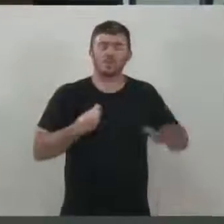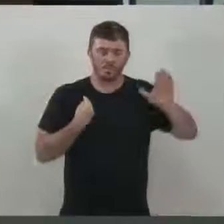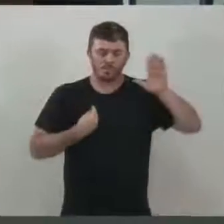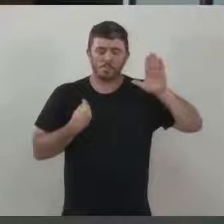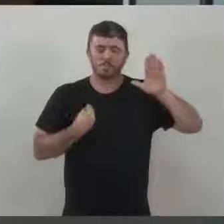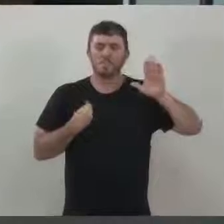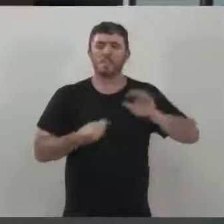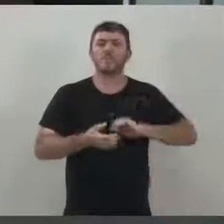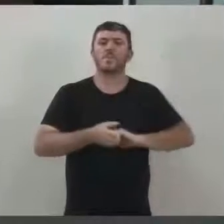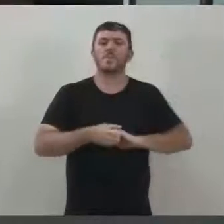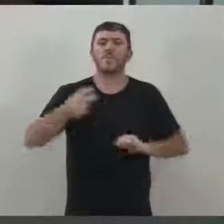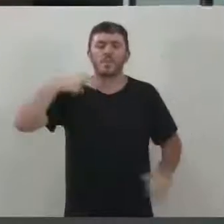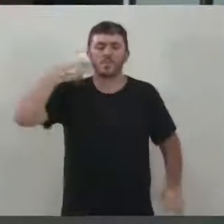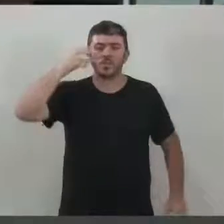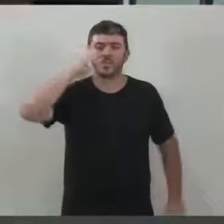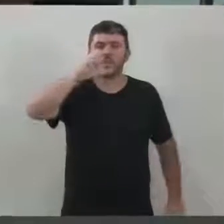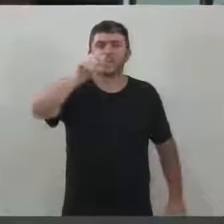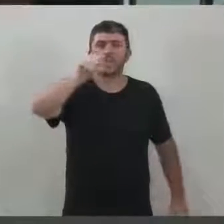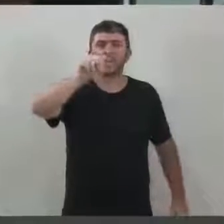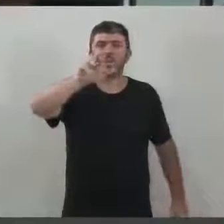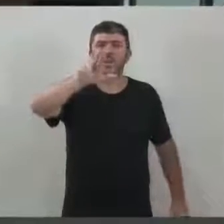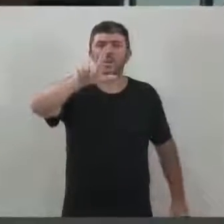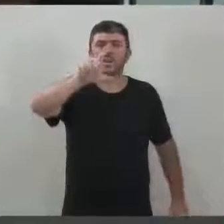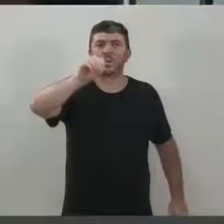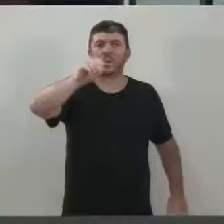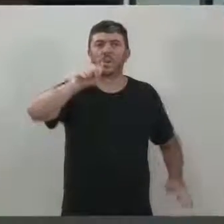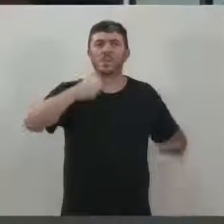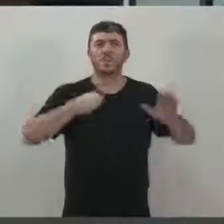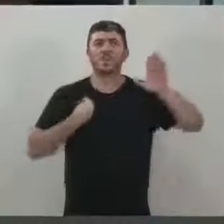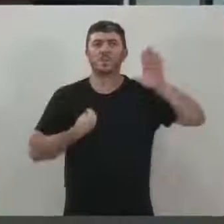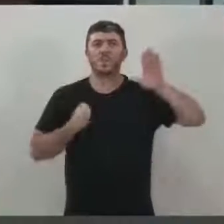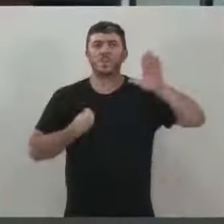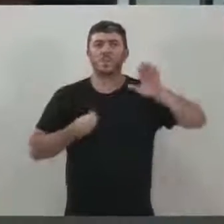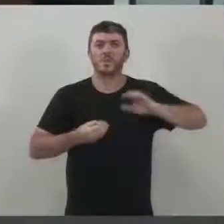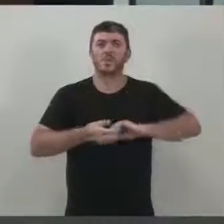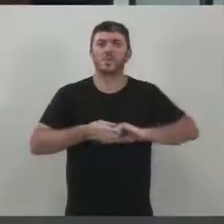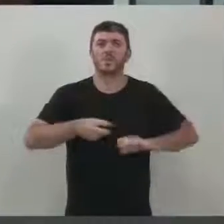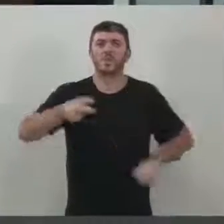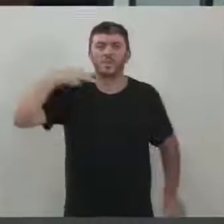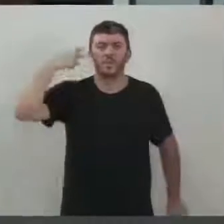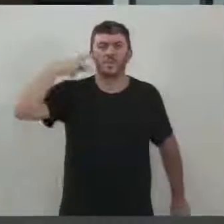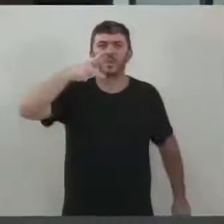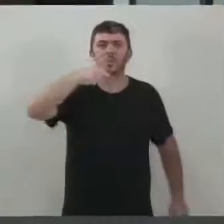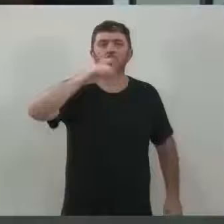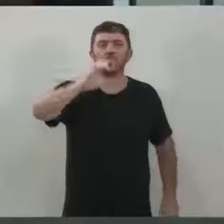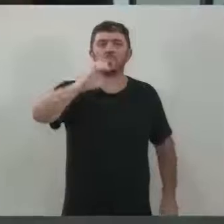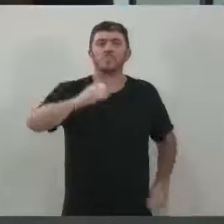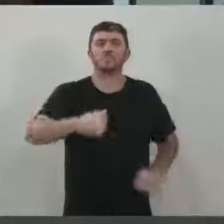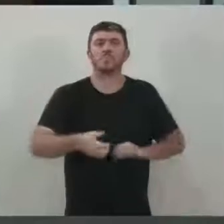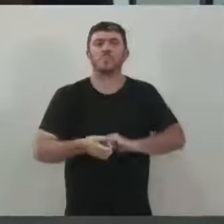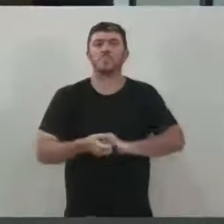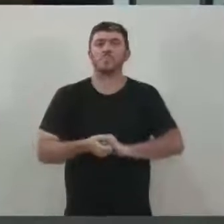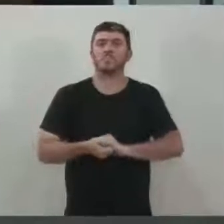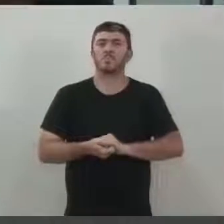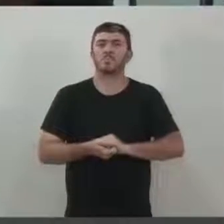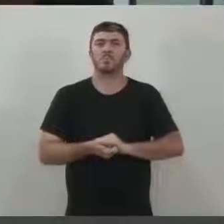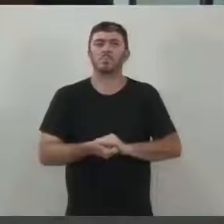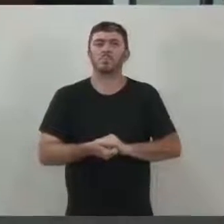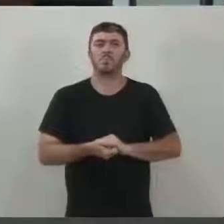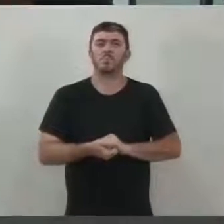Presente. Vereador Carlos Florentino. Presente. Presente. Vereador Edson PC.